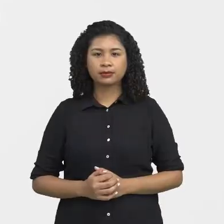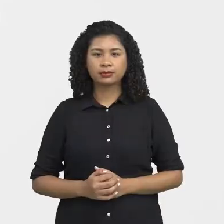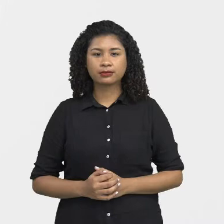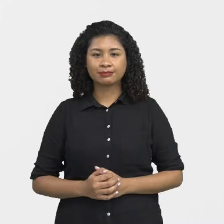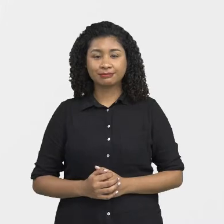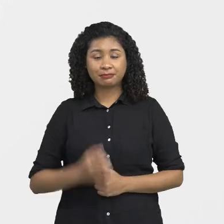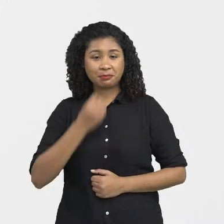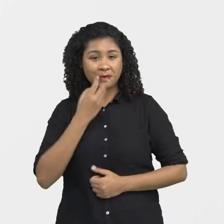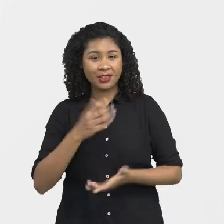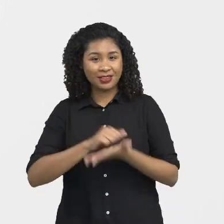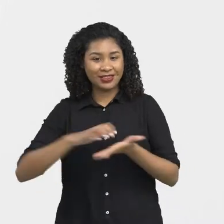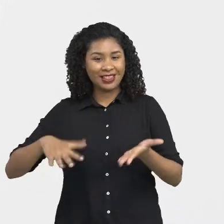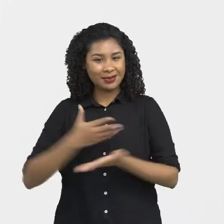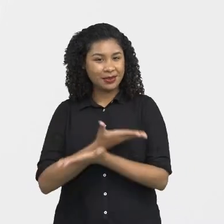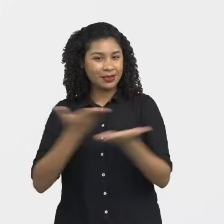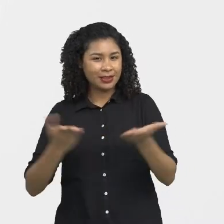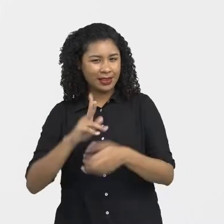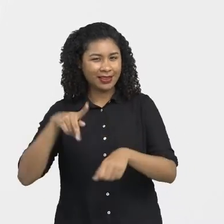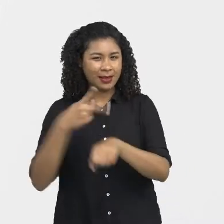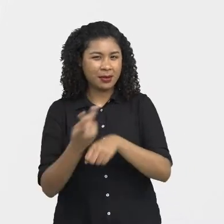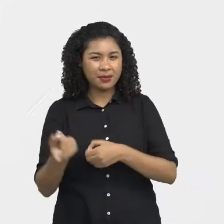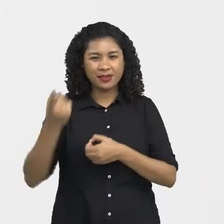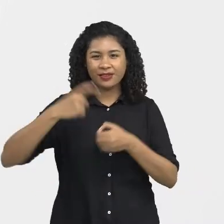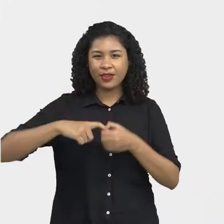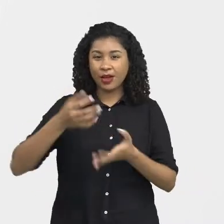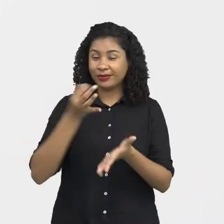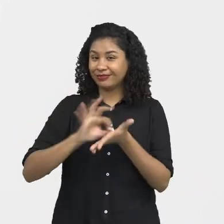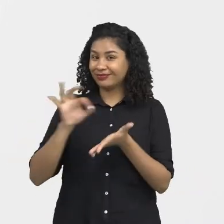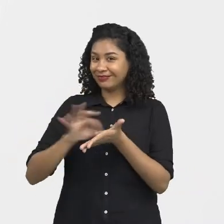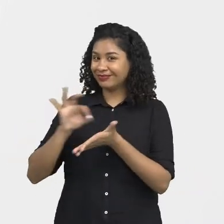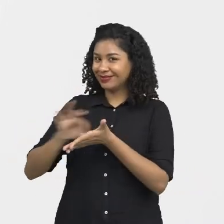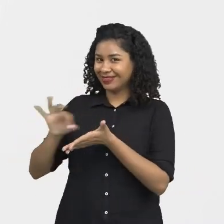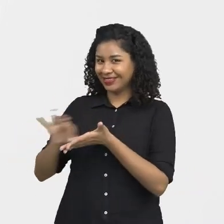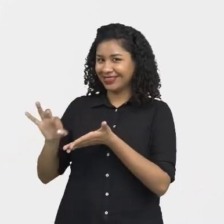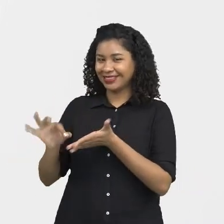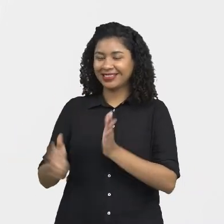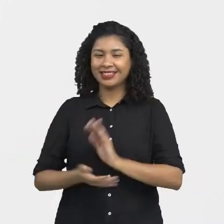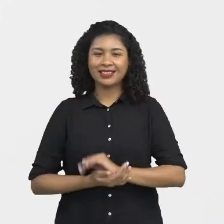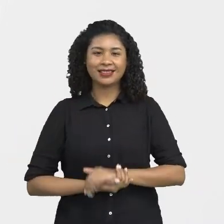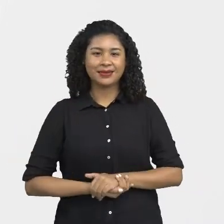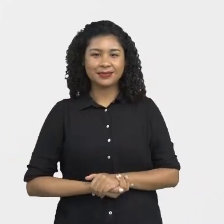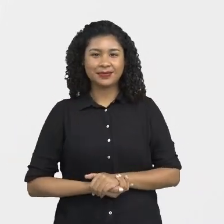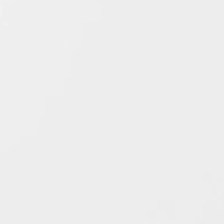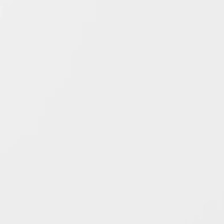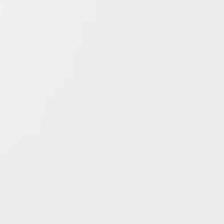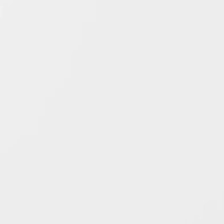Uma boa atividade para vocês. Daqui a pouco a gente retorna para fazer a correção dessa atividade.